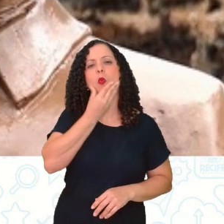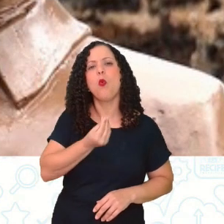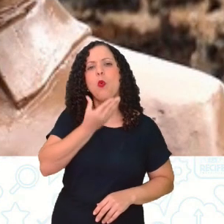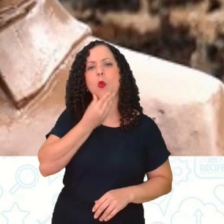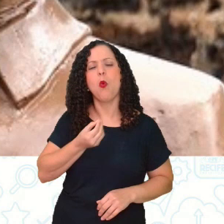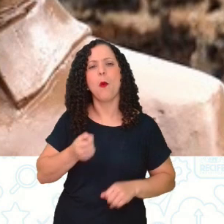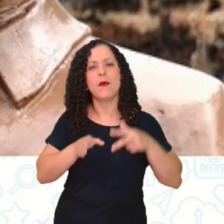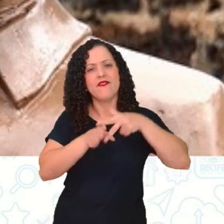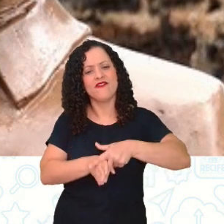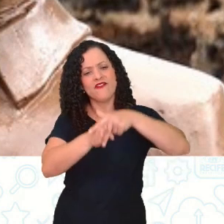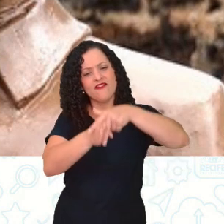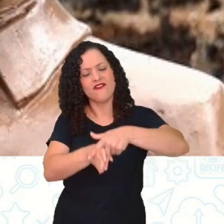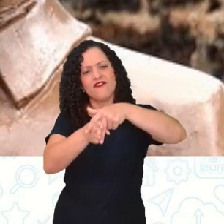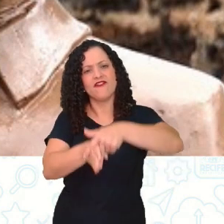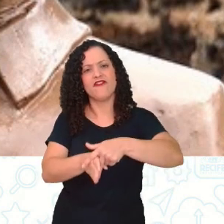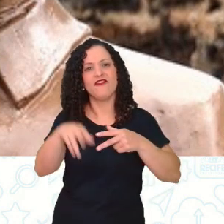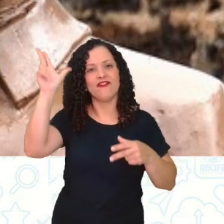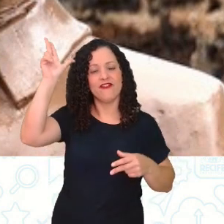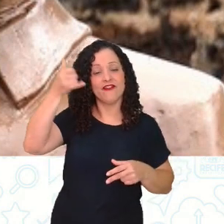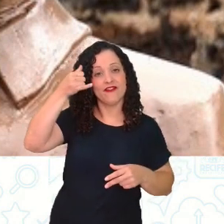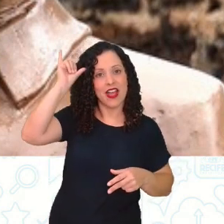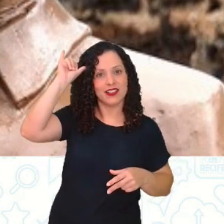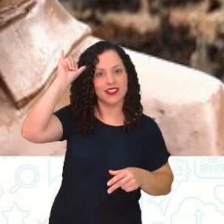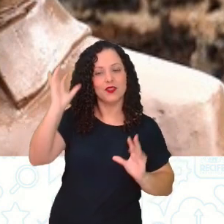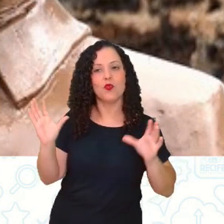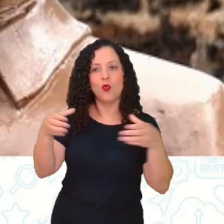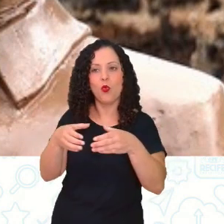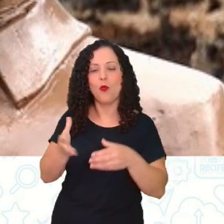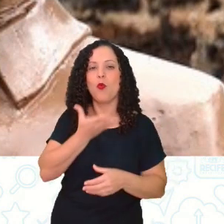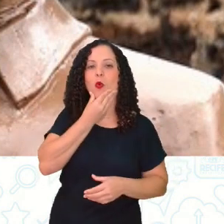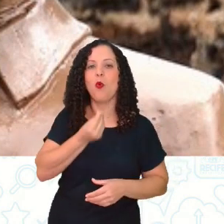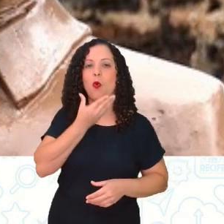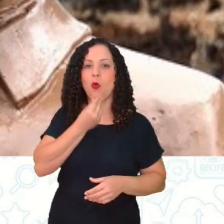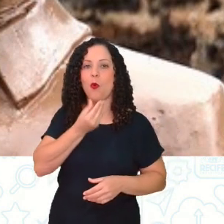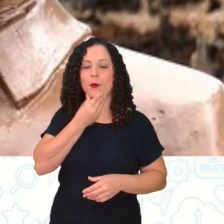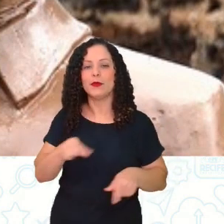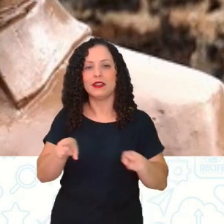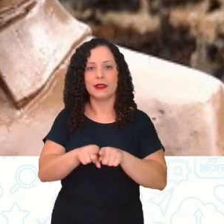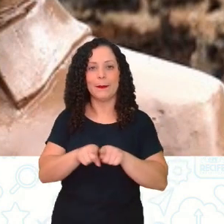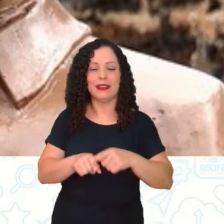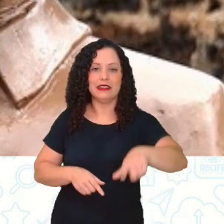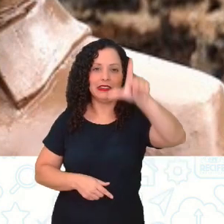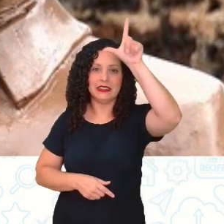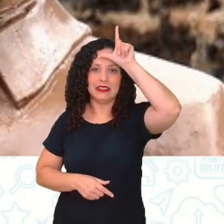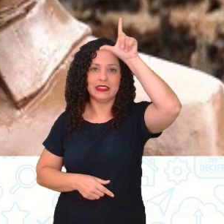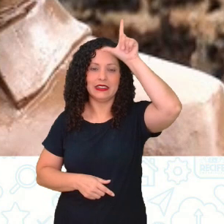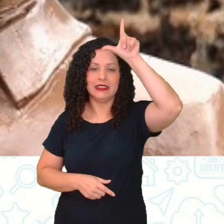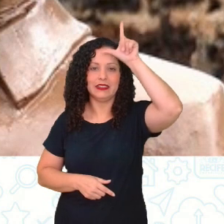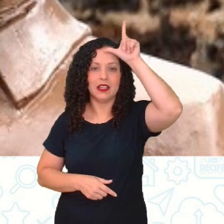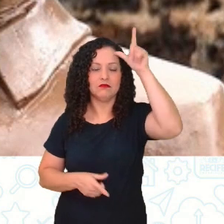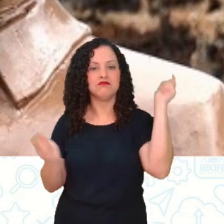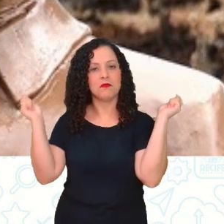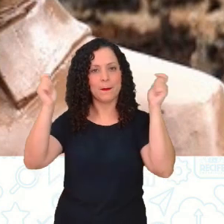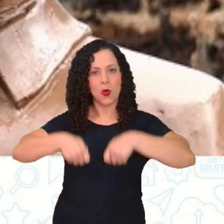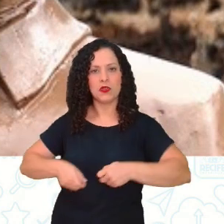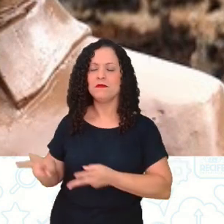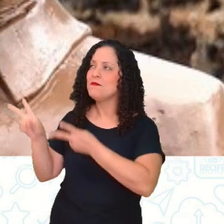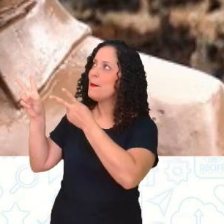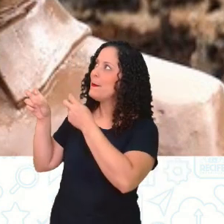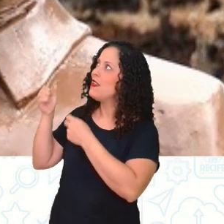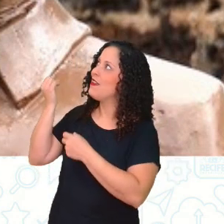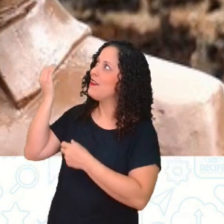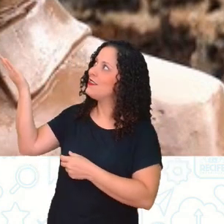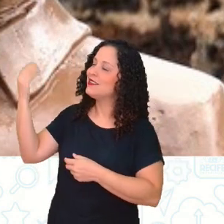aí, esse grupo aí de vaqueiros que também tiveram à frente aí na liderança. A gente pode destacar